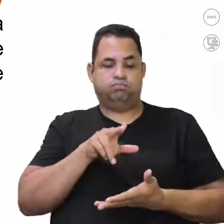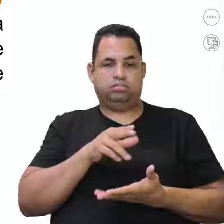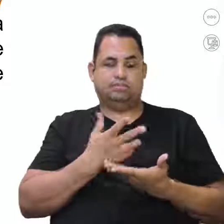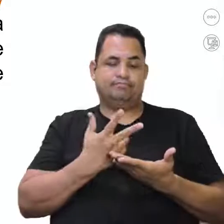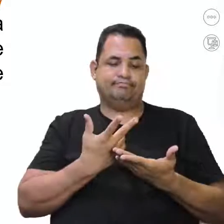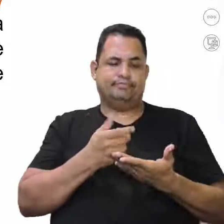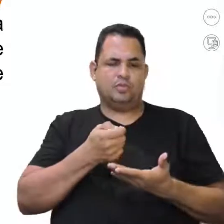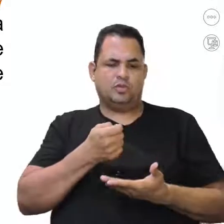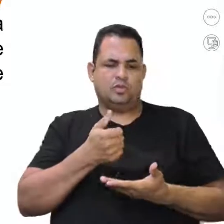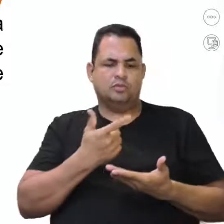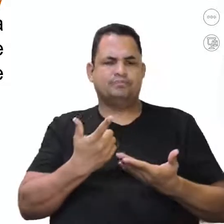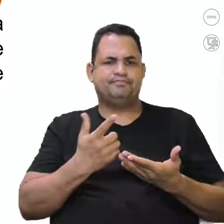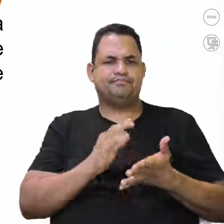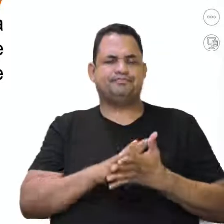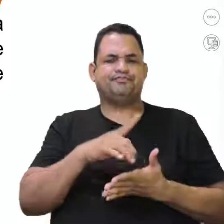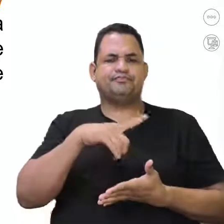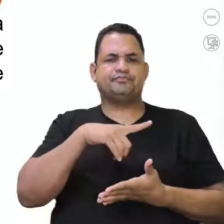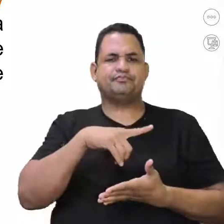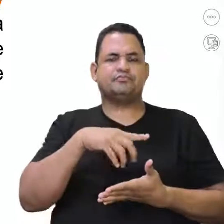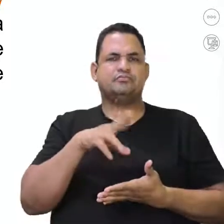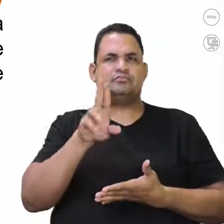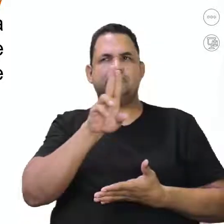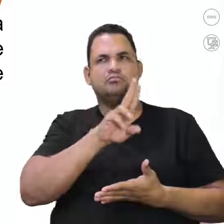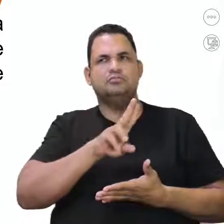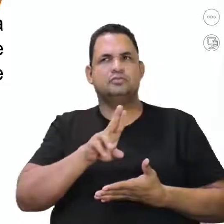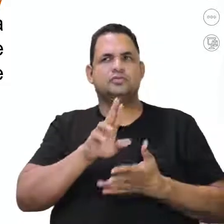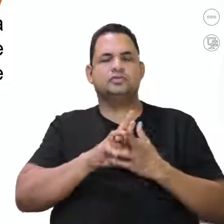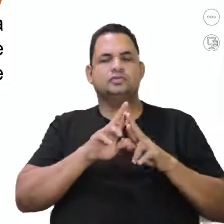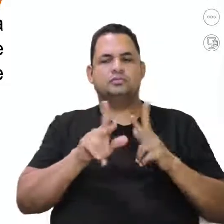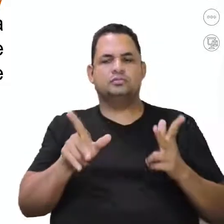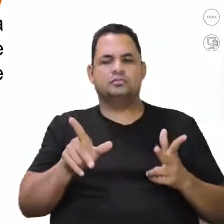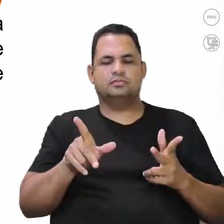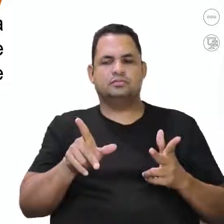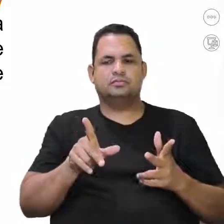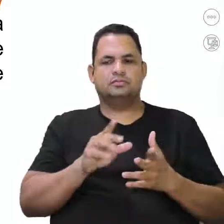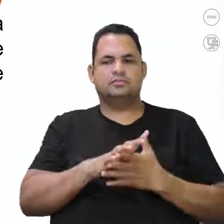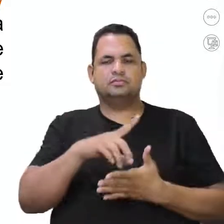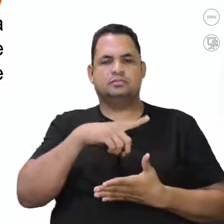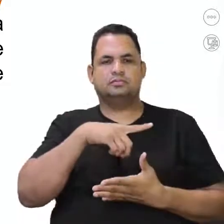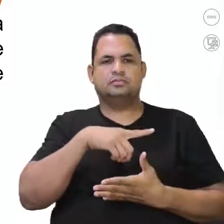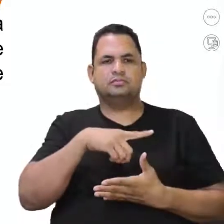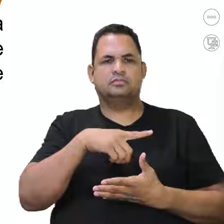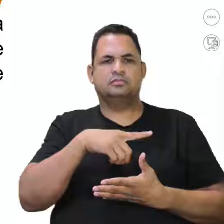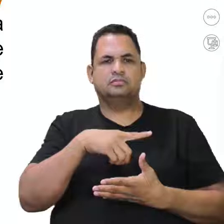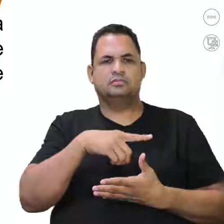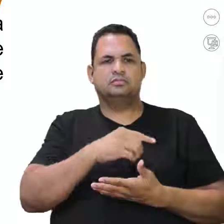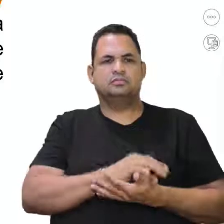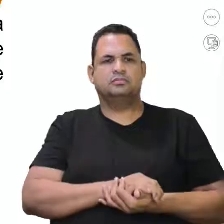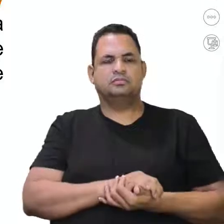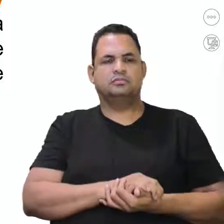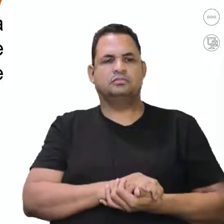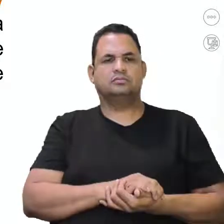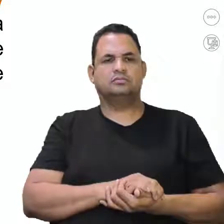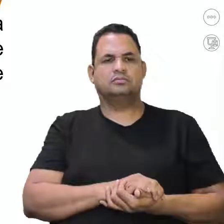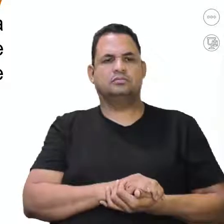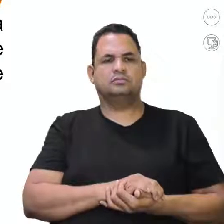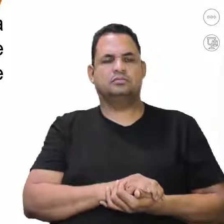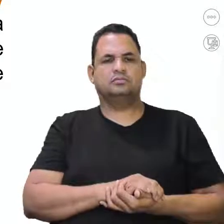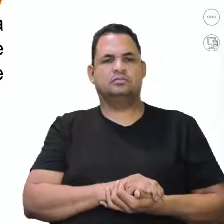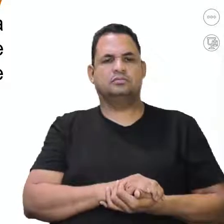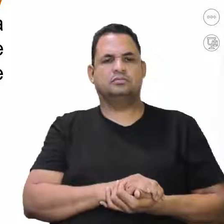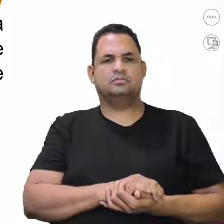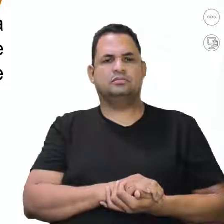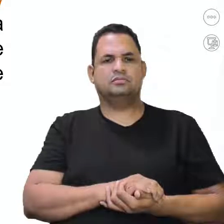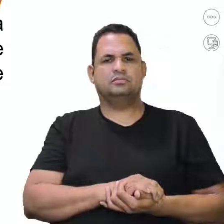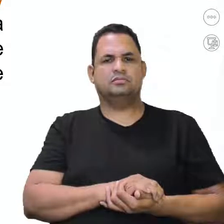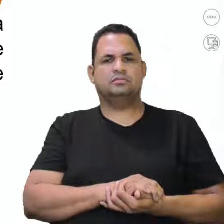coisa, só que tem os usos um pouco diferentes. Então, nós temos aqui, ó, some ou any.